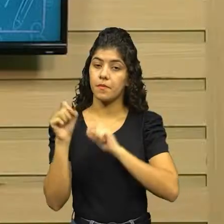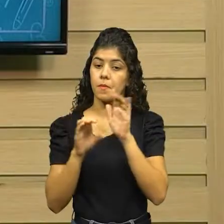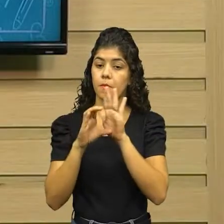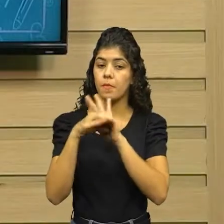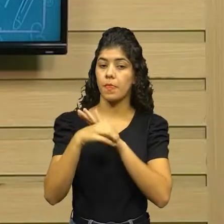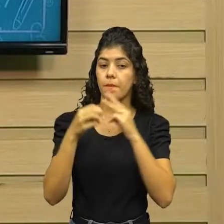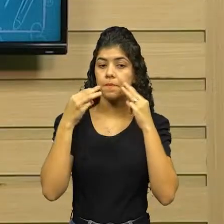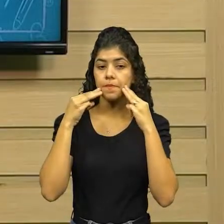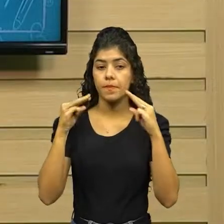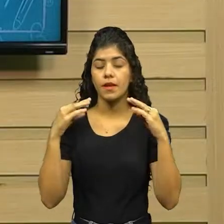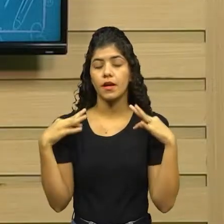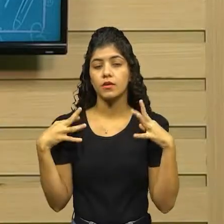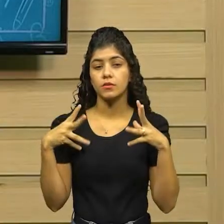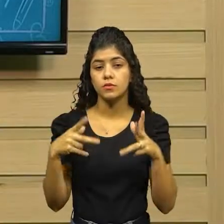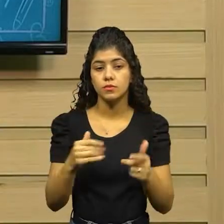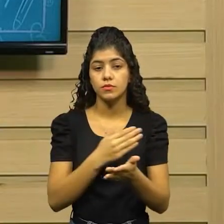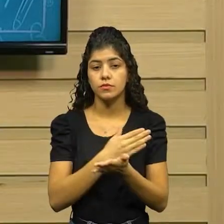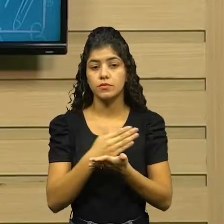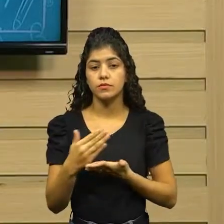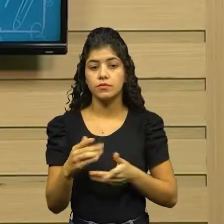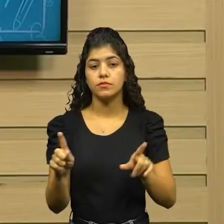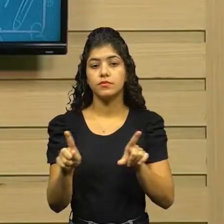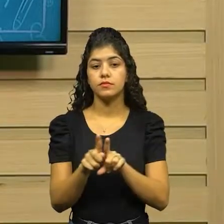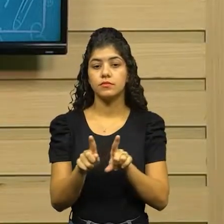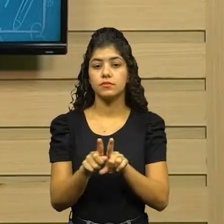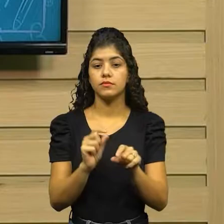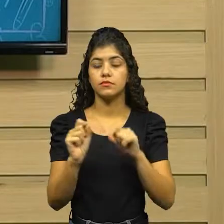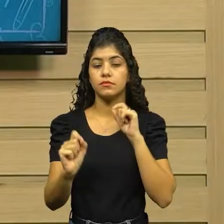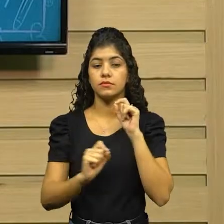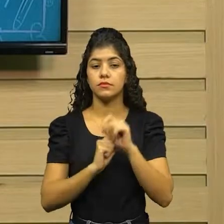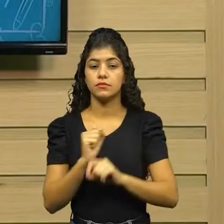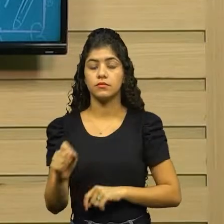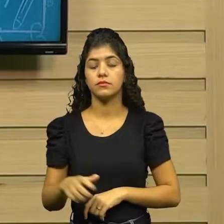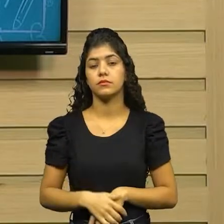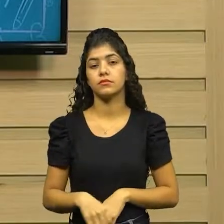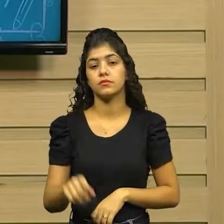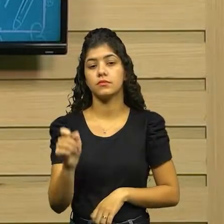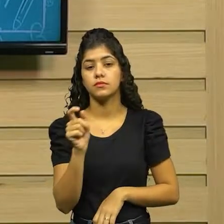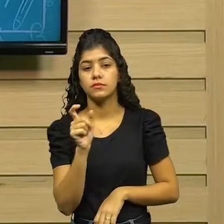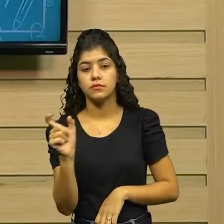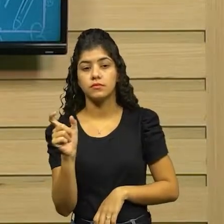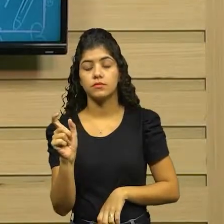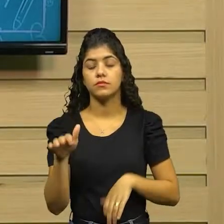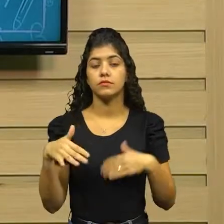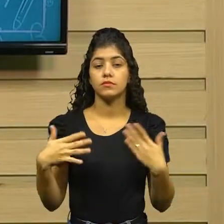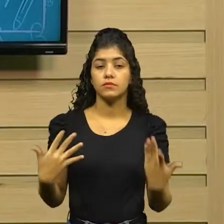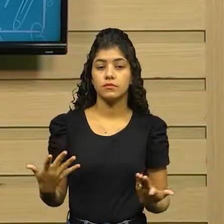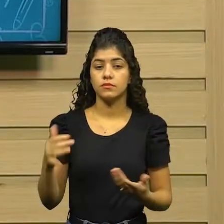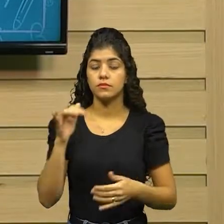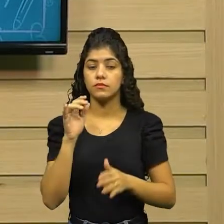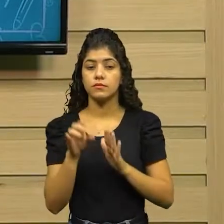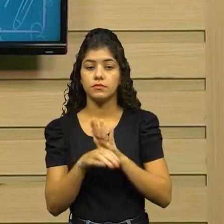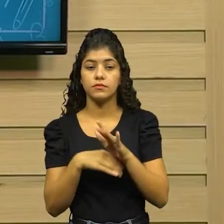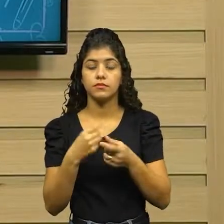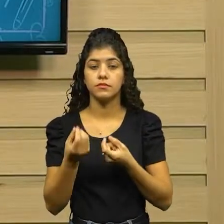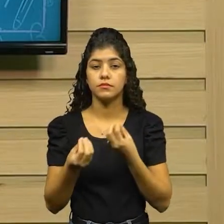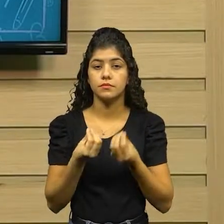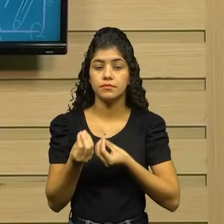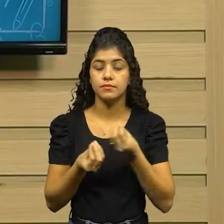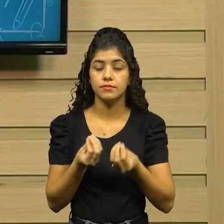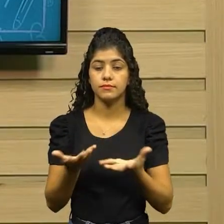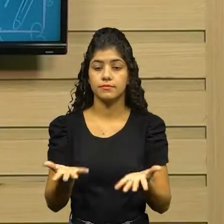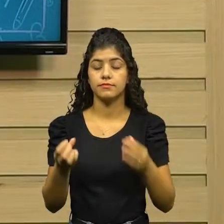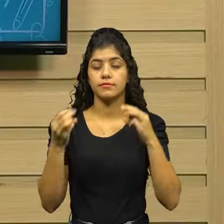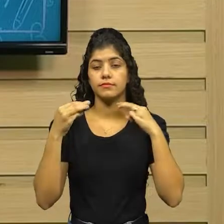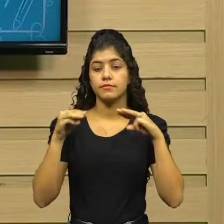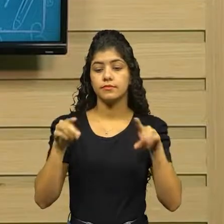marketing, toda essa ideia inicial da nomenclatura, quais são a ideia, para que serve o marketing,